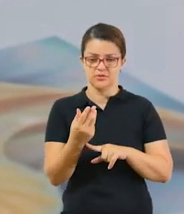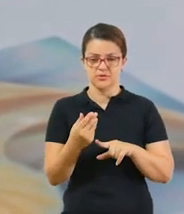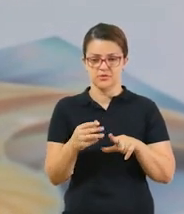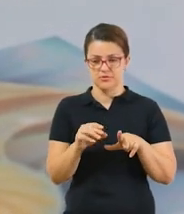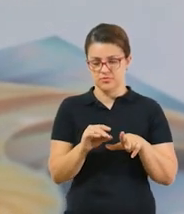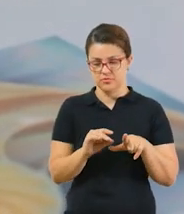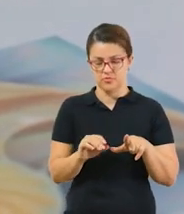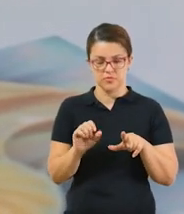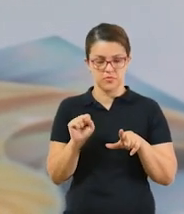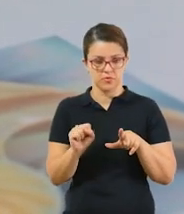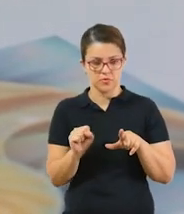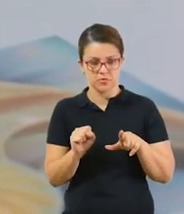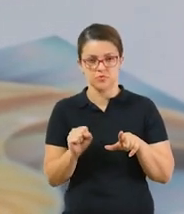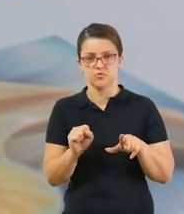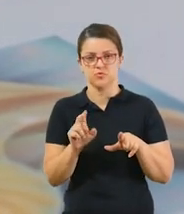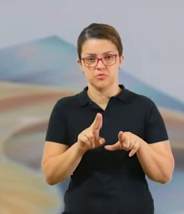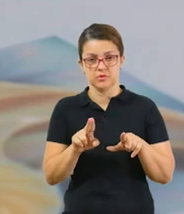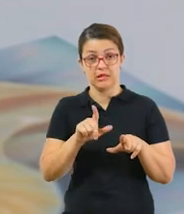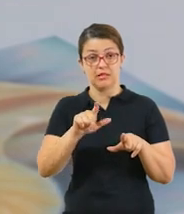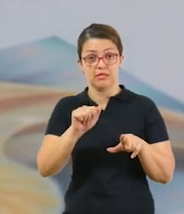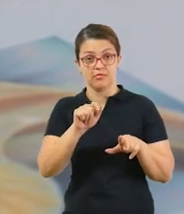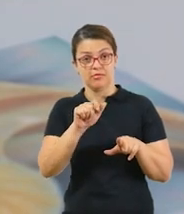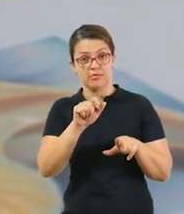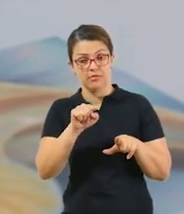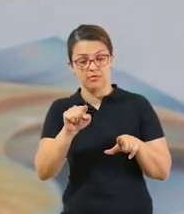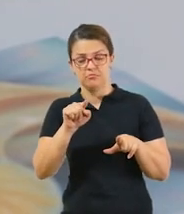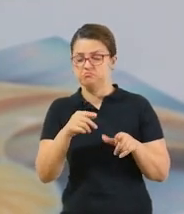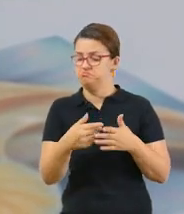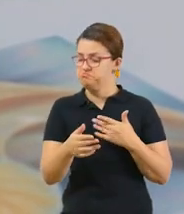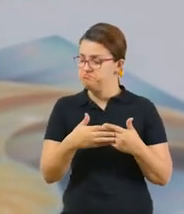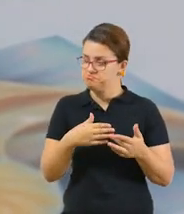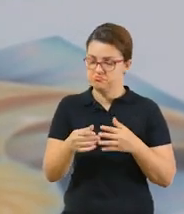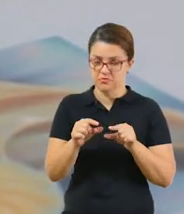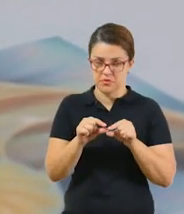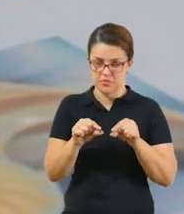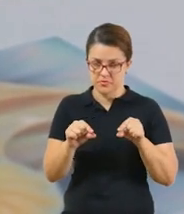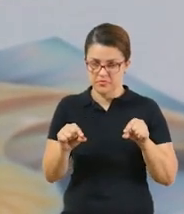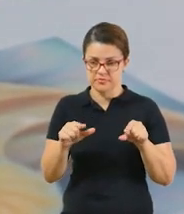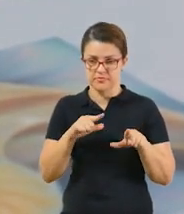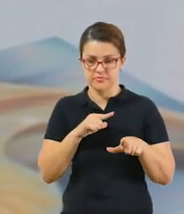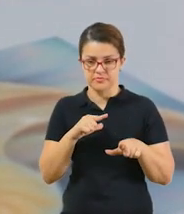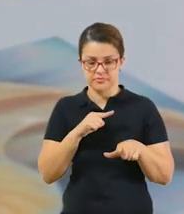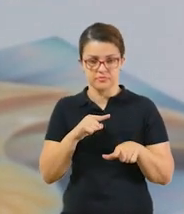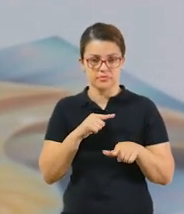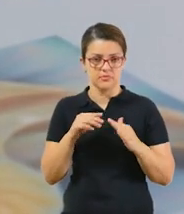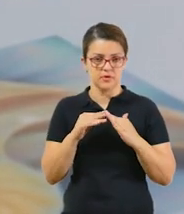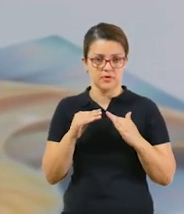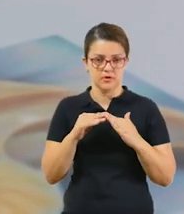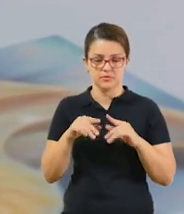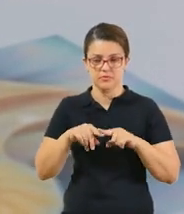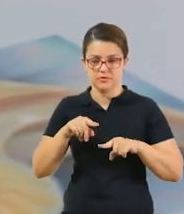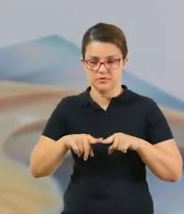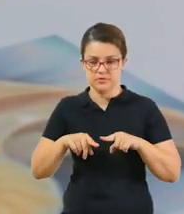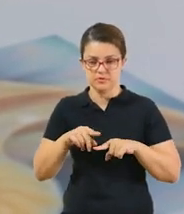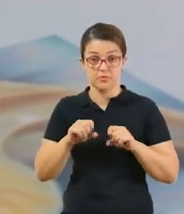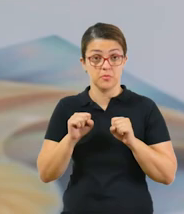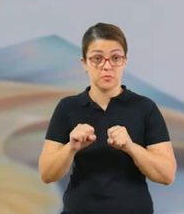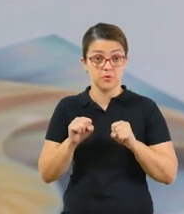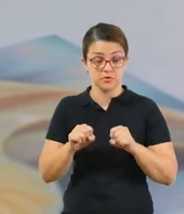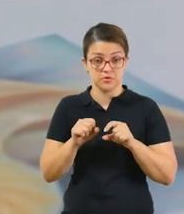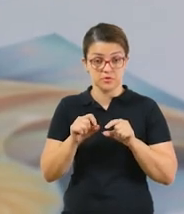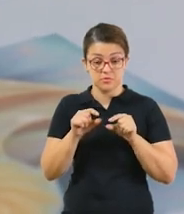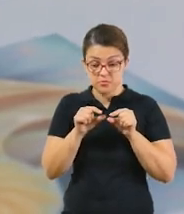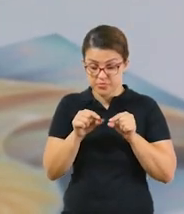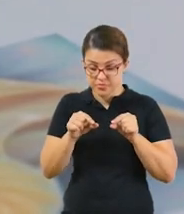pode ser usar lan em qualquer tipo de material que você tiver até